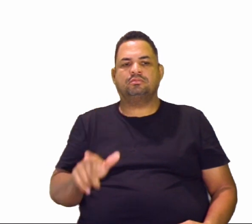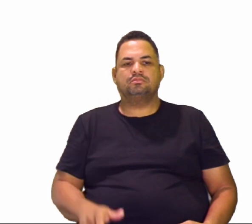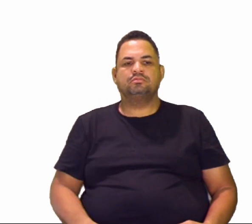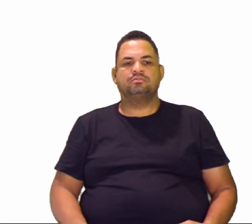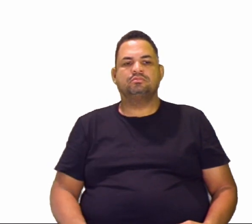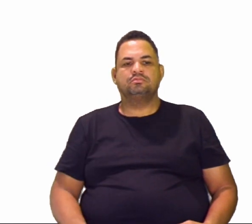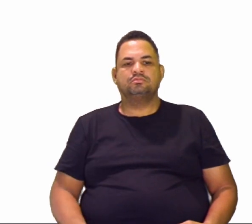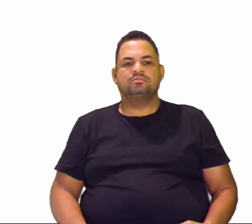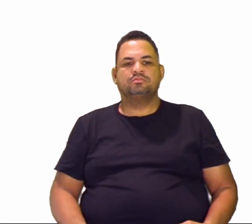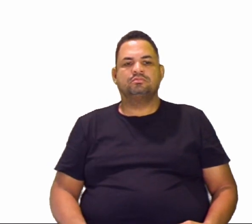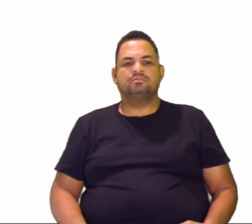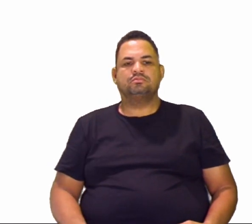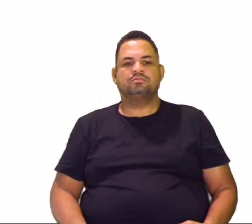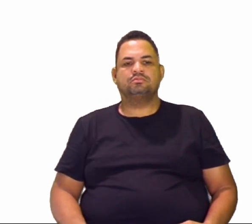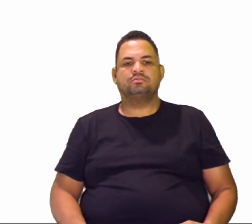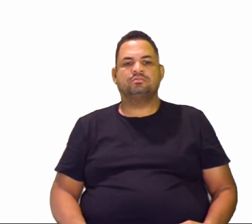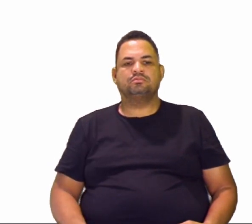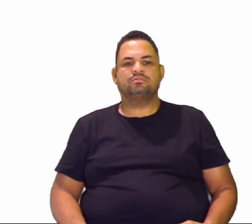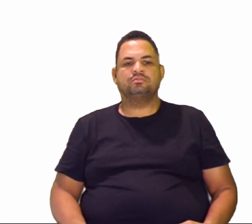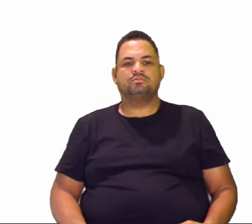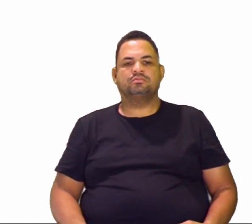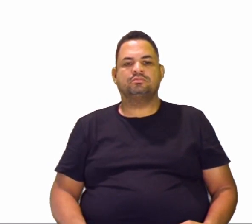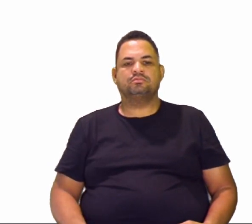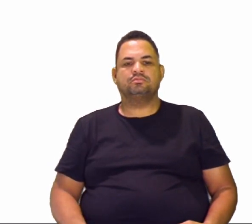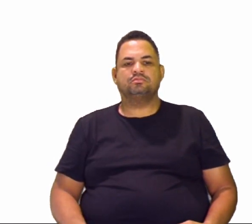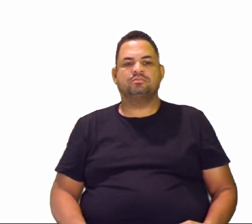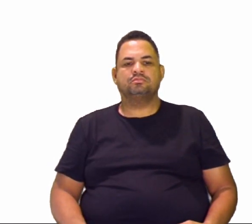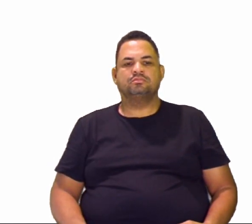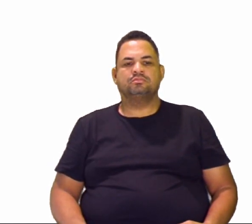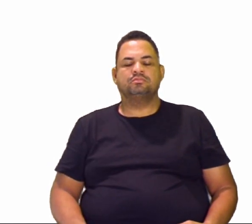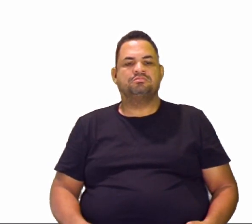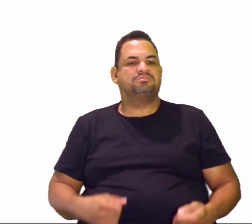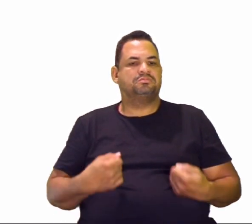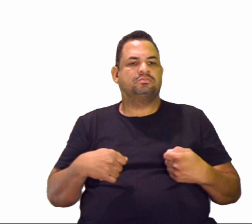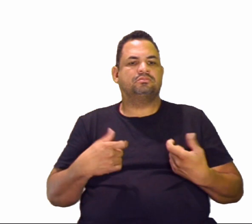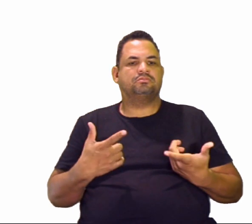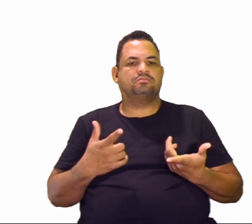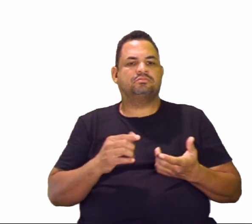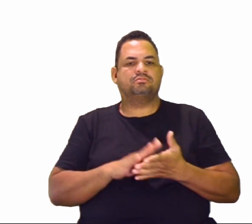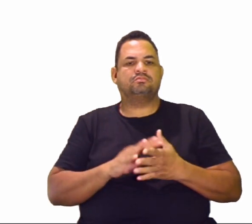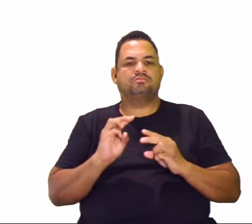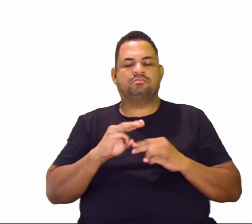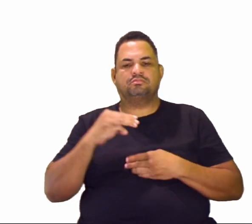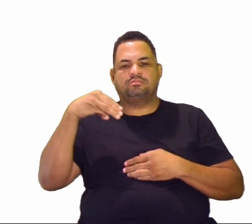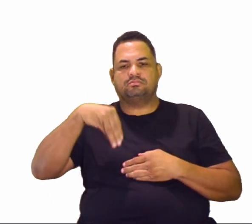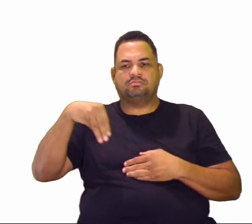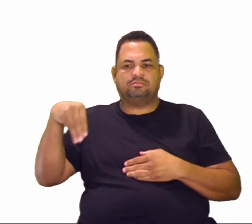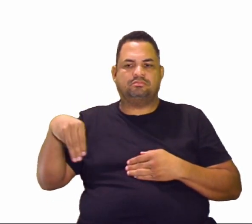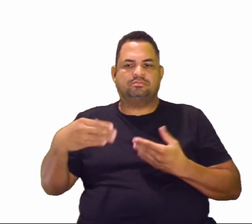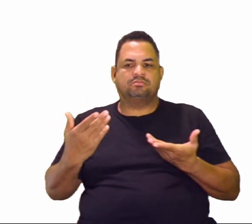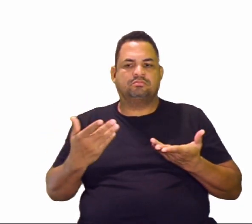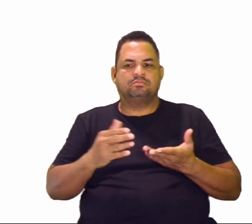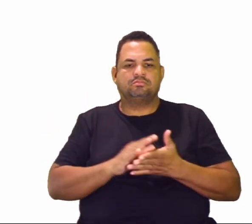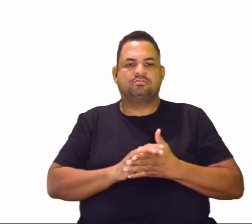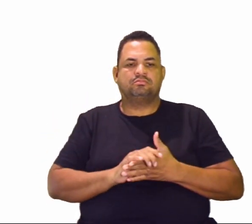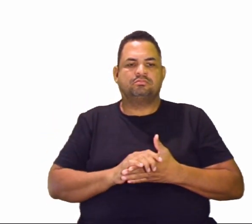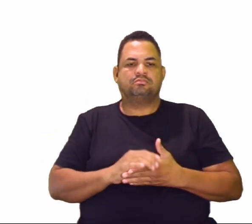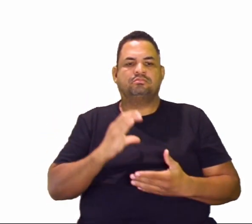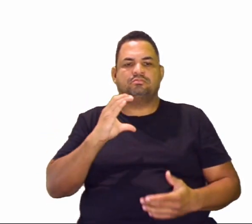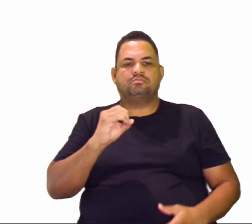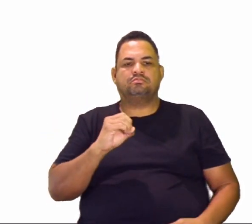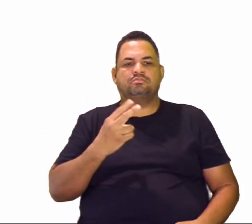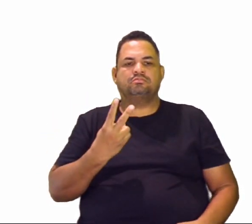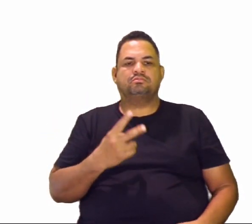litros. Aqui, nesse problema, não precisa envolver a massa molar, quer dizer,